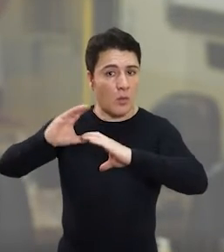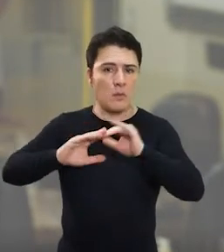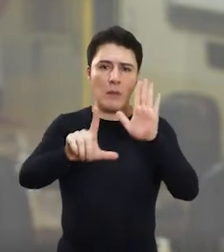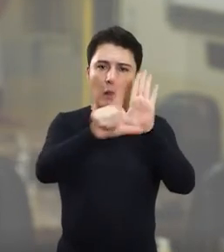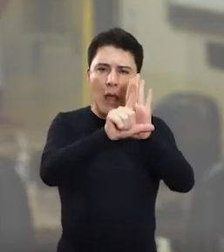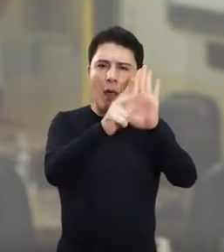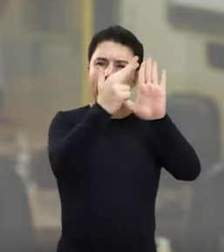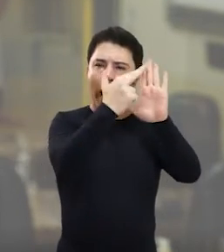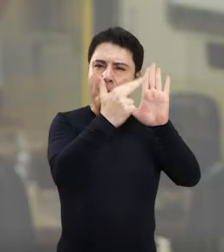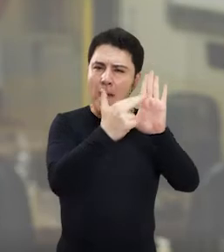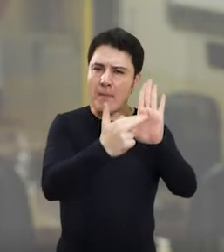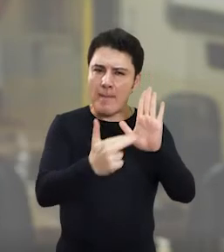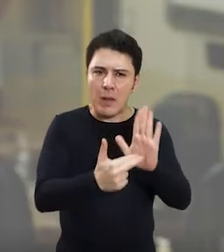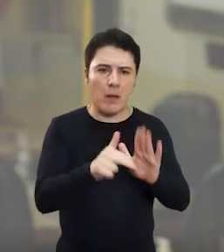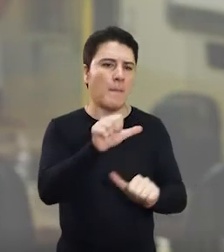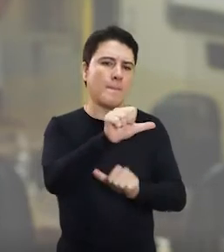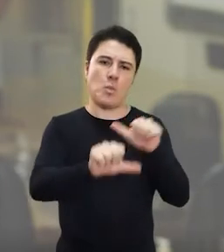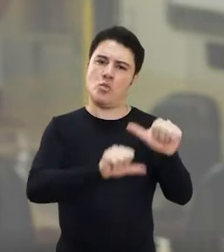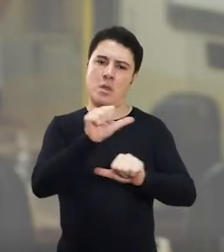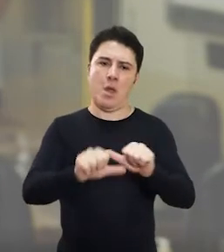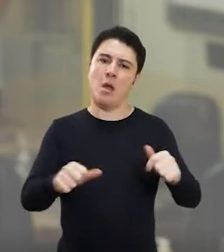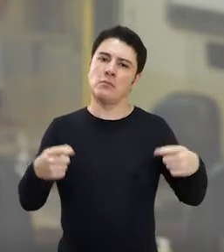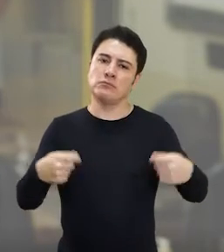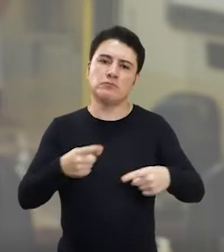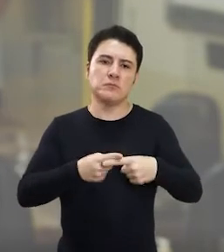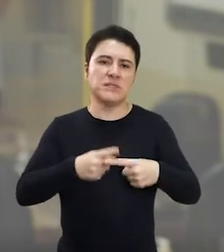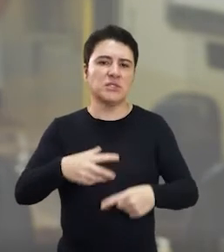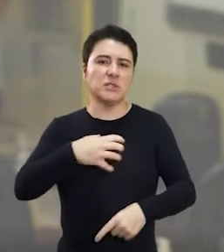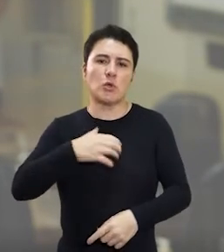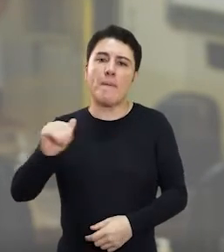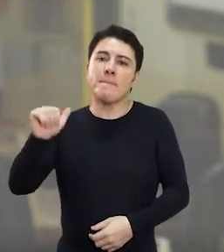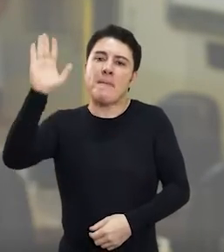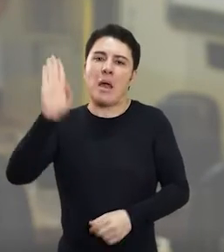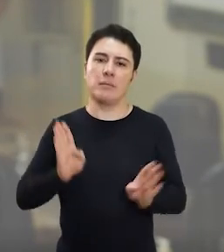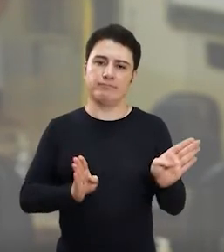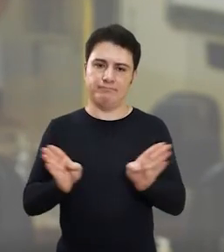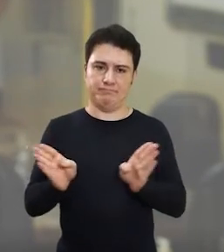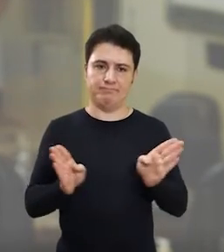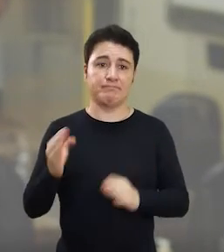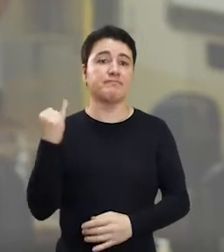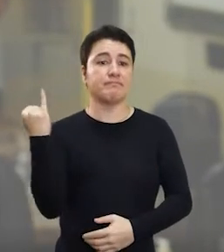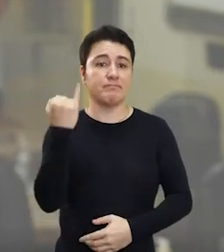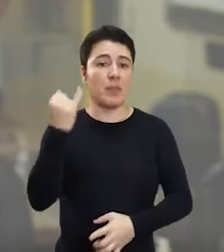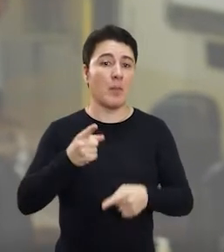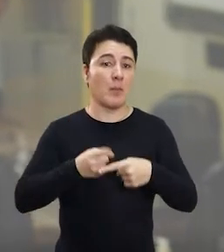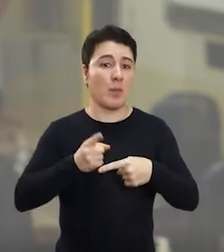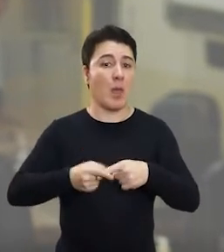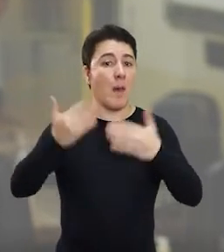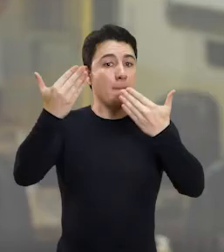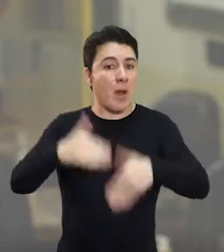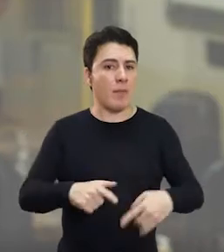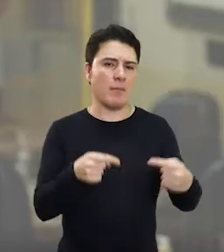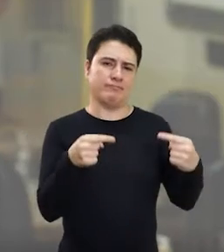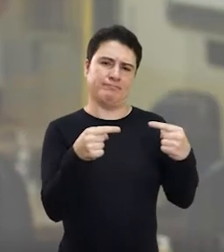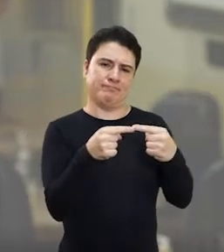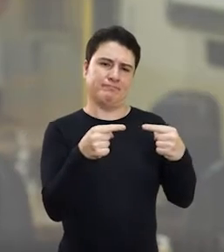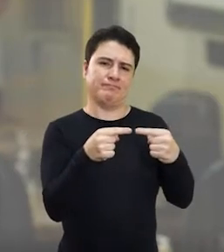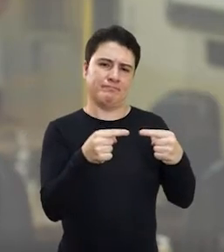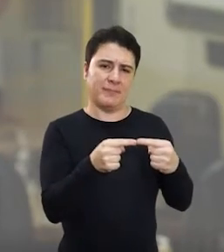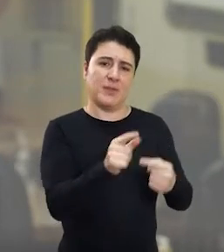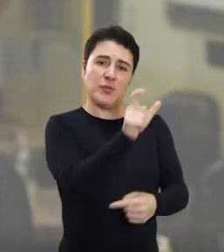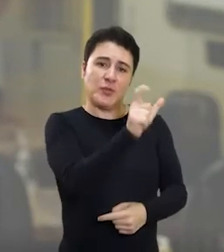nossos concursos públicos vai mudar a legislação para que eles sejam mais acessíveis para que a gente possa ter provas que são